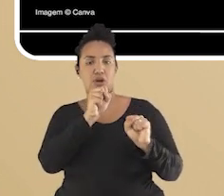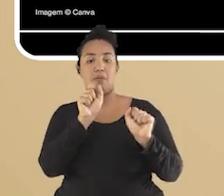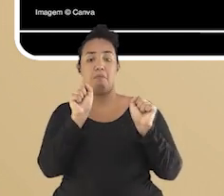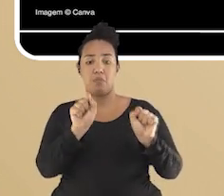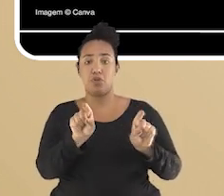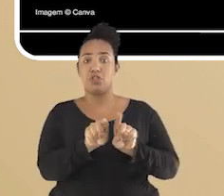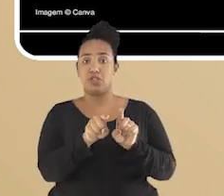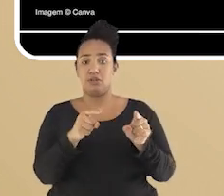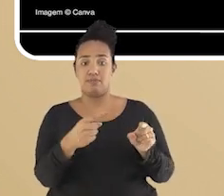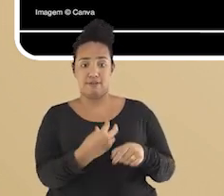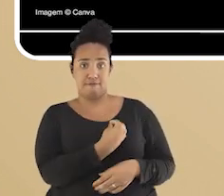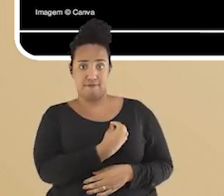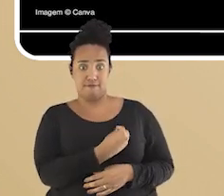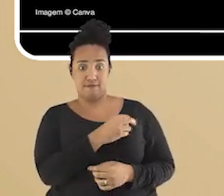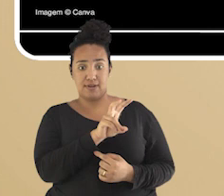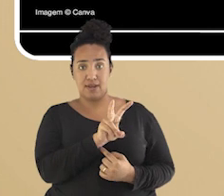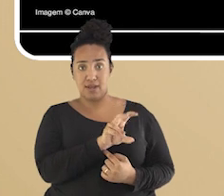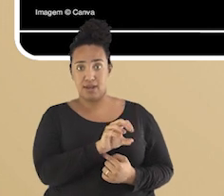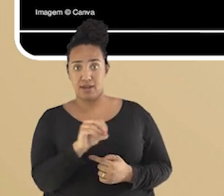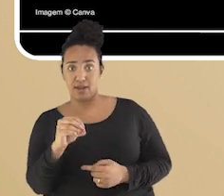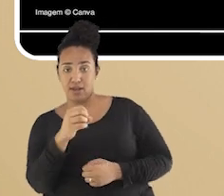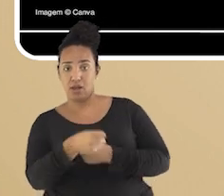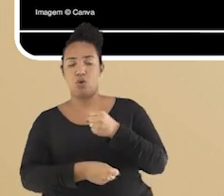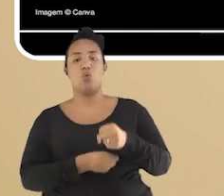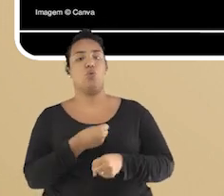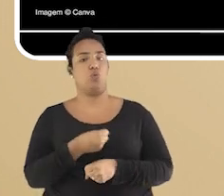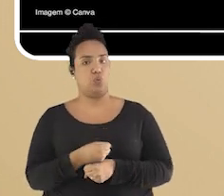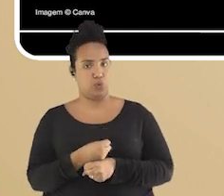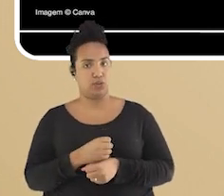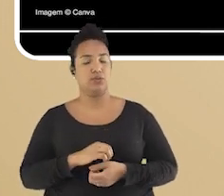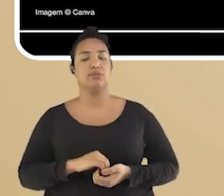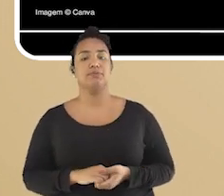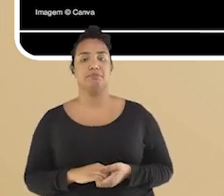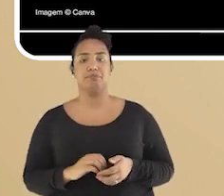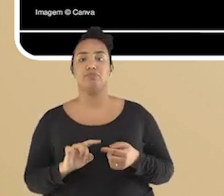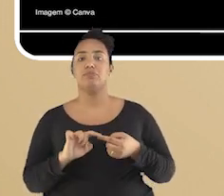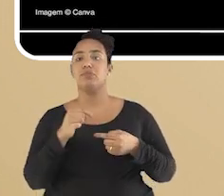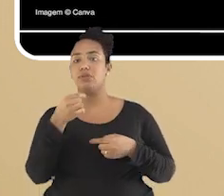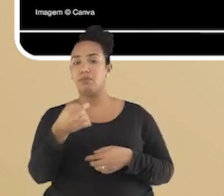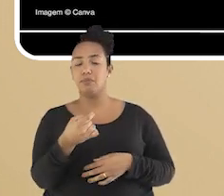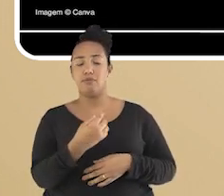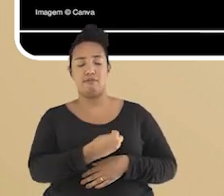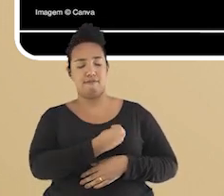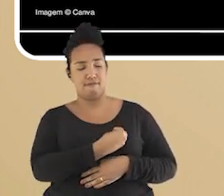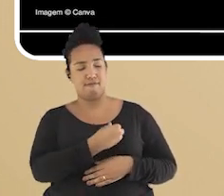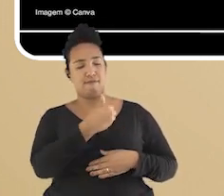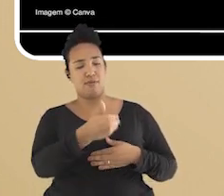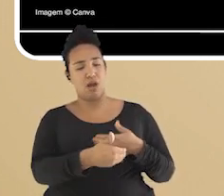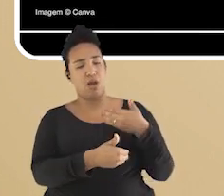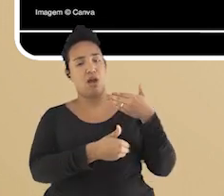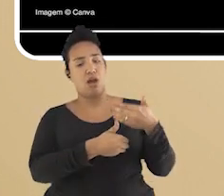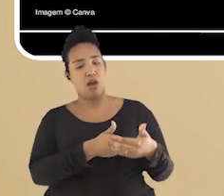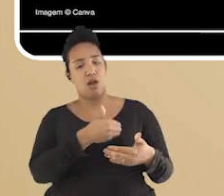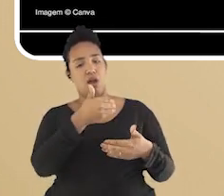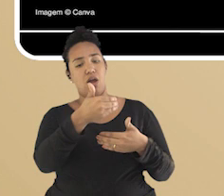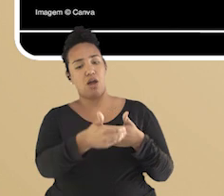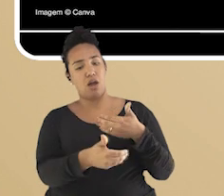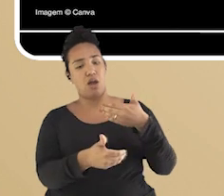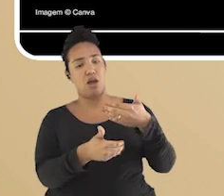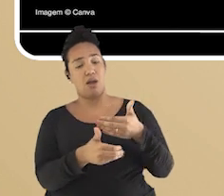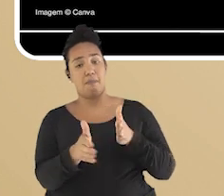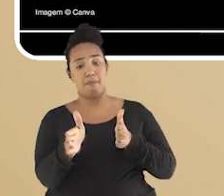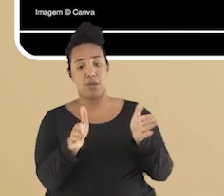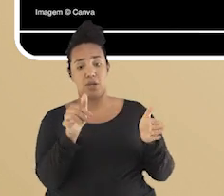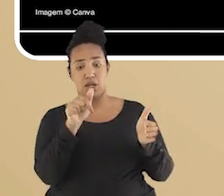por 500 anos. E depois de muitos e muitos anos de vida, quando estava chegando o período